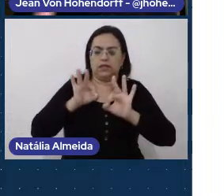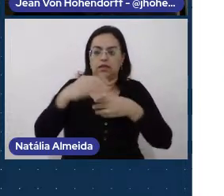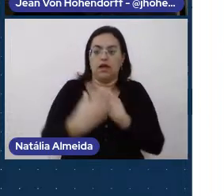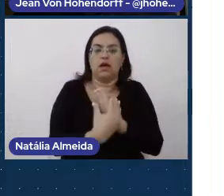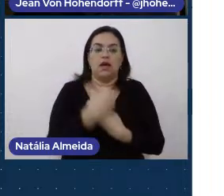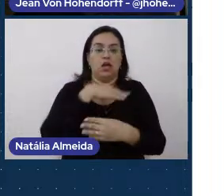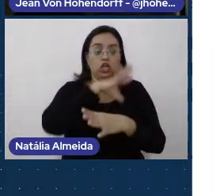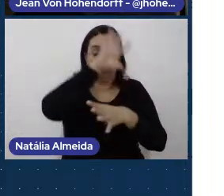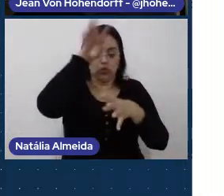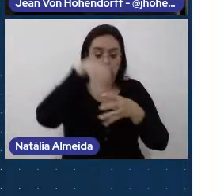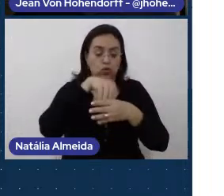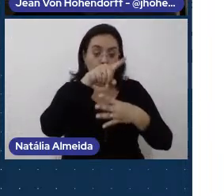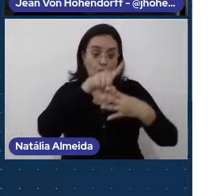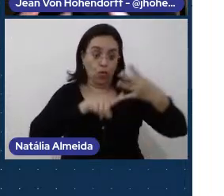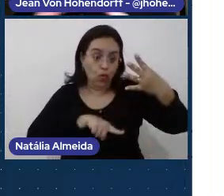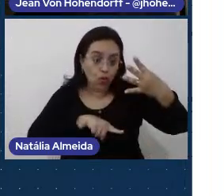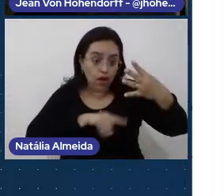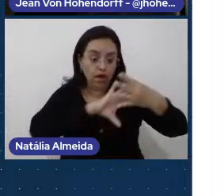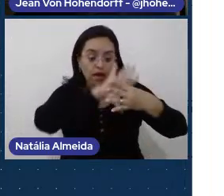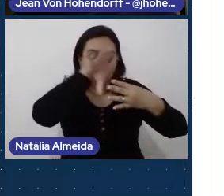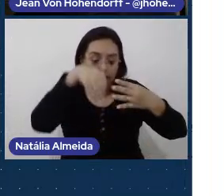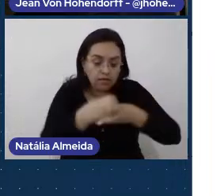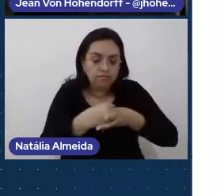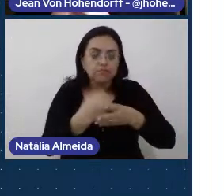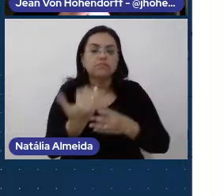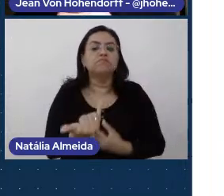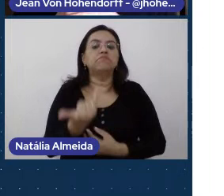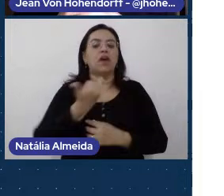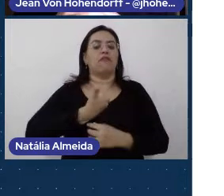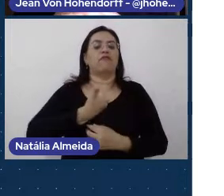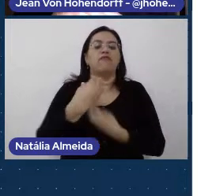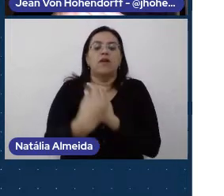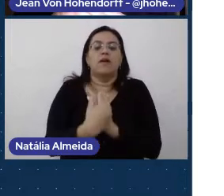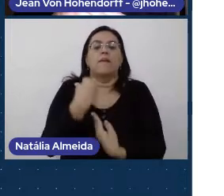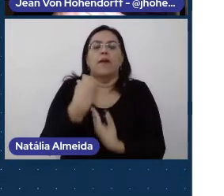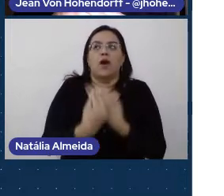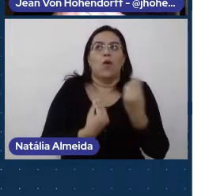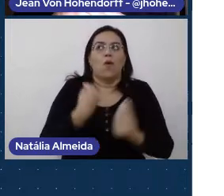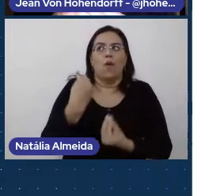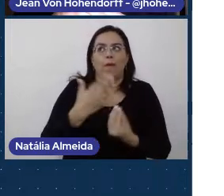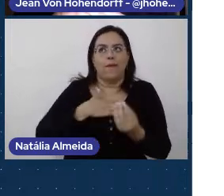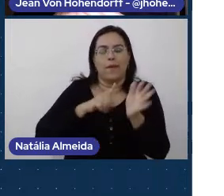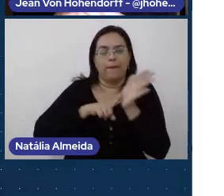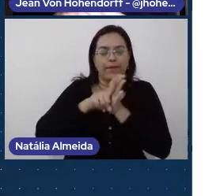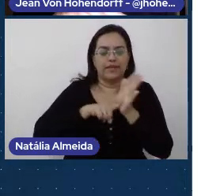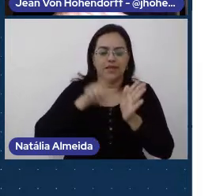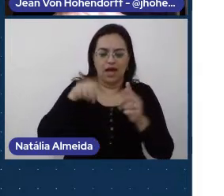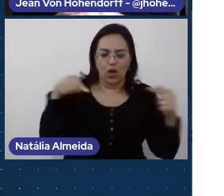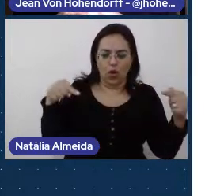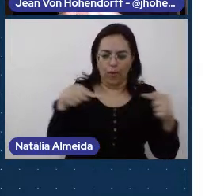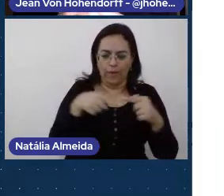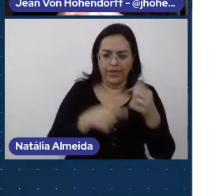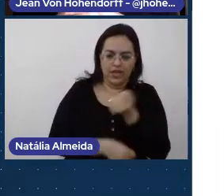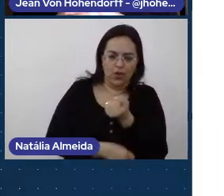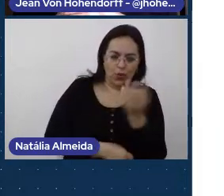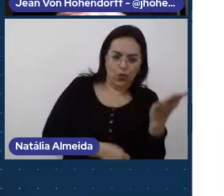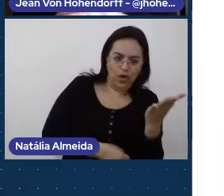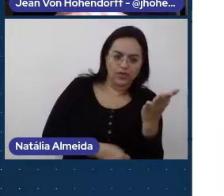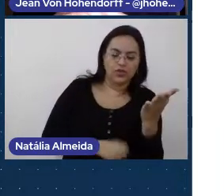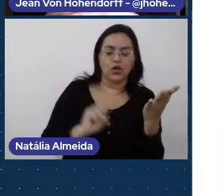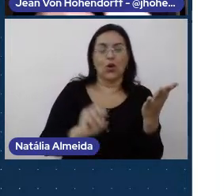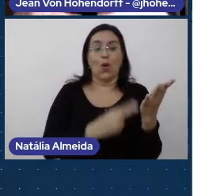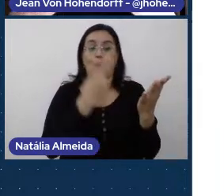de pesquisa, quanti ou quali, né? E também para o método proveniente dessa abordagem. Então, se eu vejo